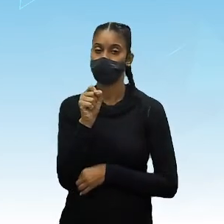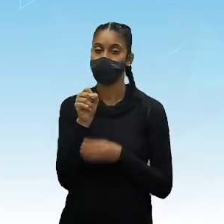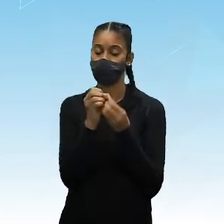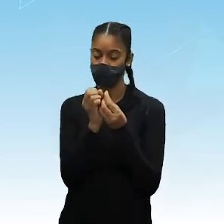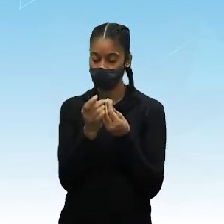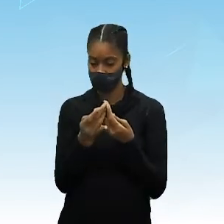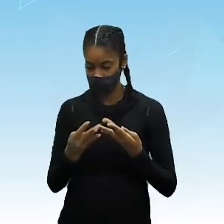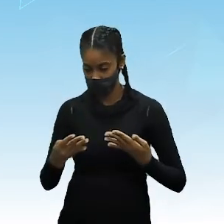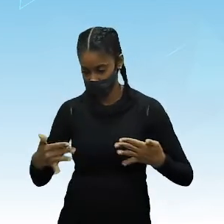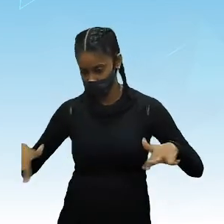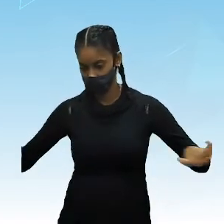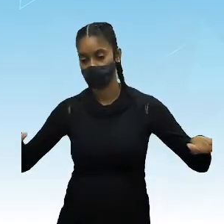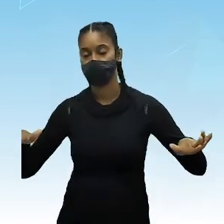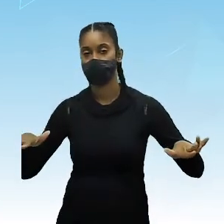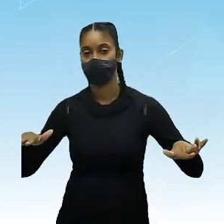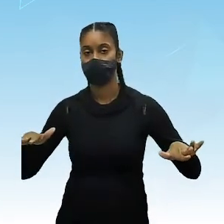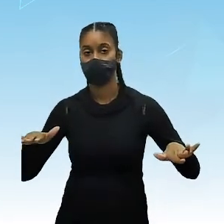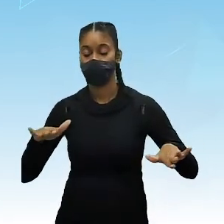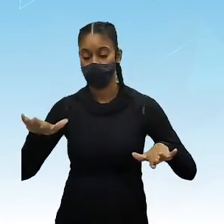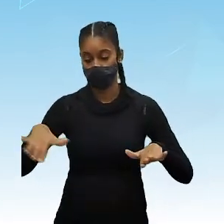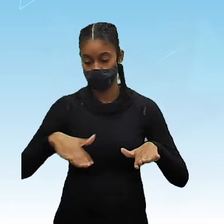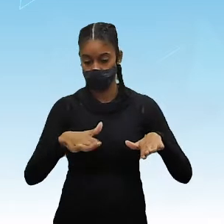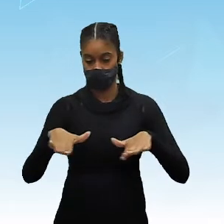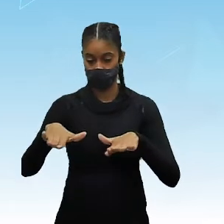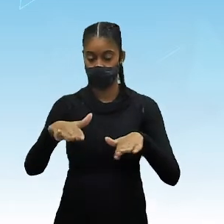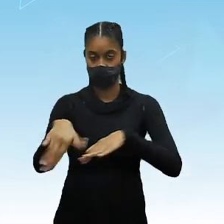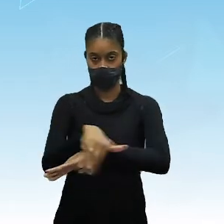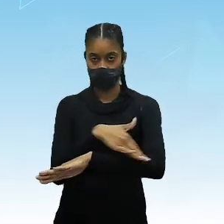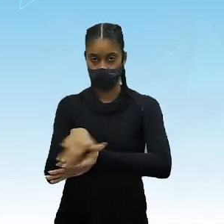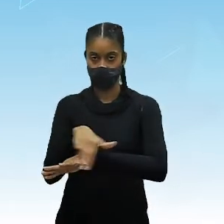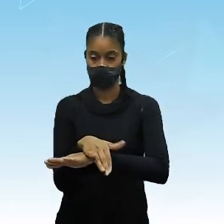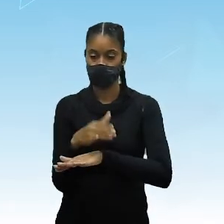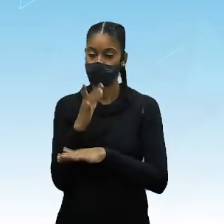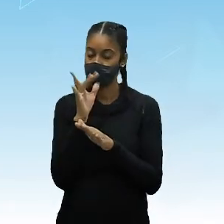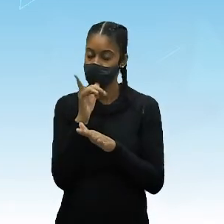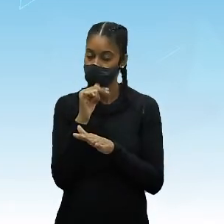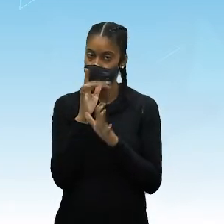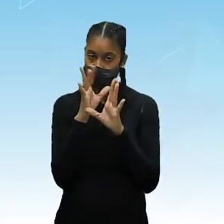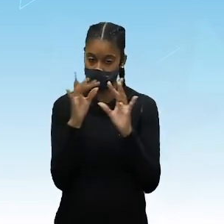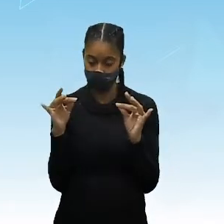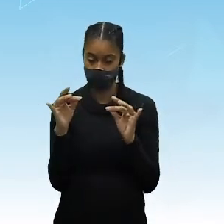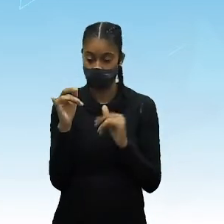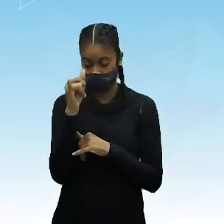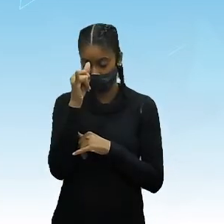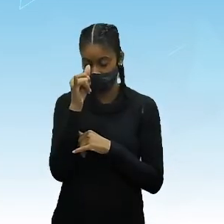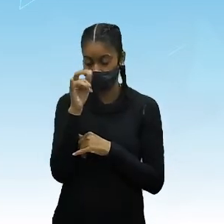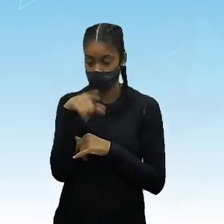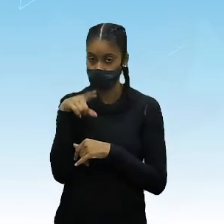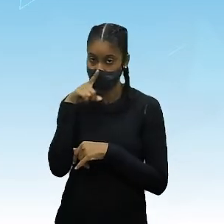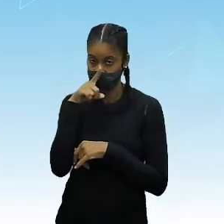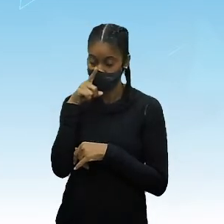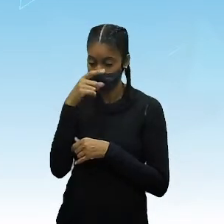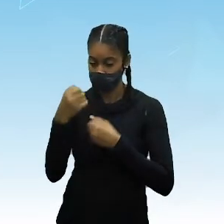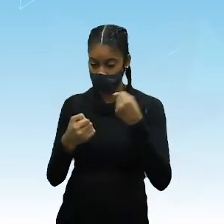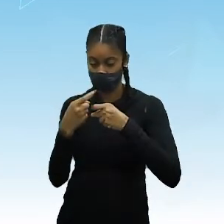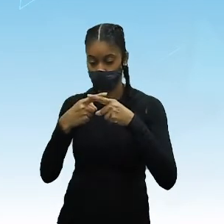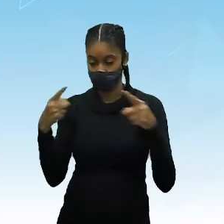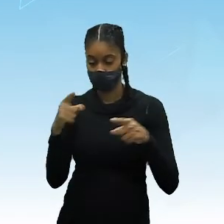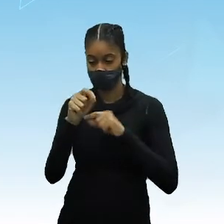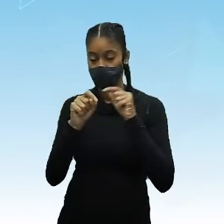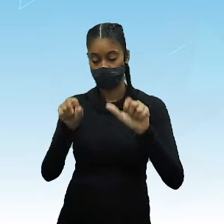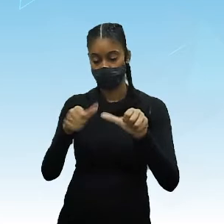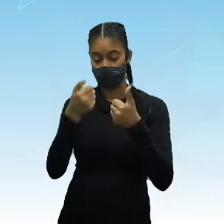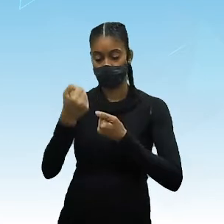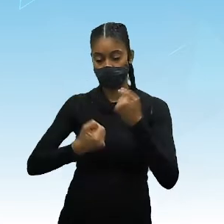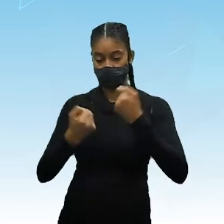a pista, embora fique molhada, ainda escorregadia, arriscada a direção, ela fica muito melhor de se